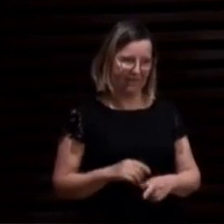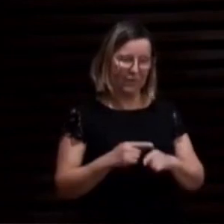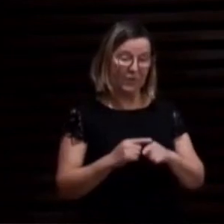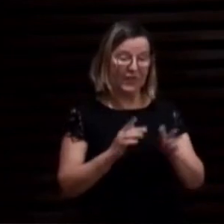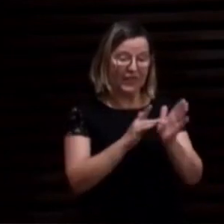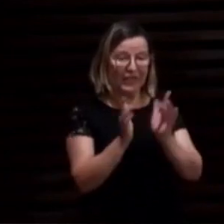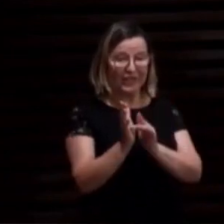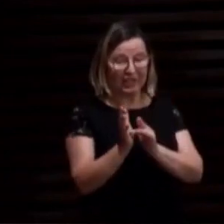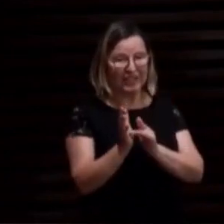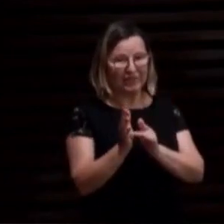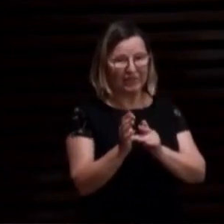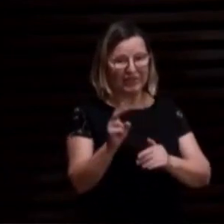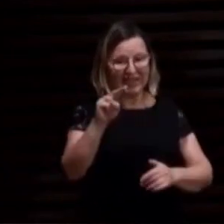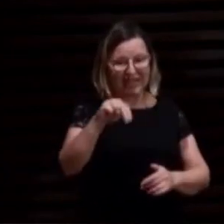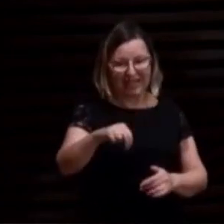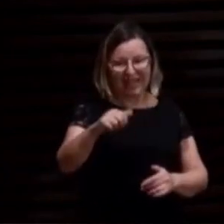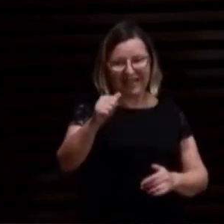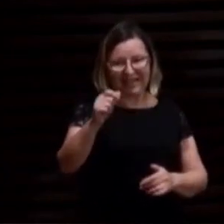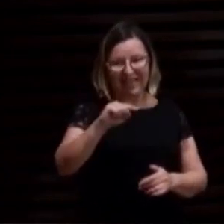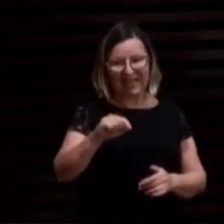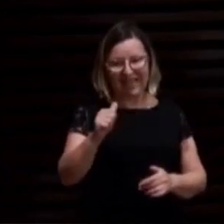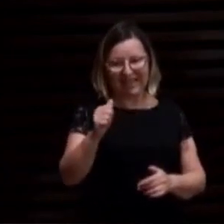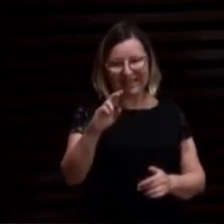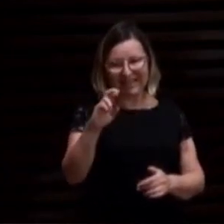Porque o outro também era chamado de Jesus.